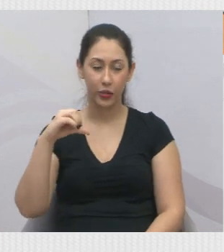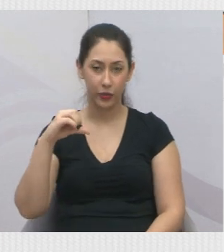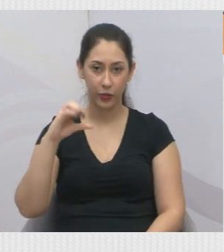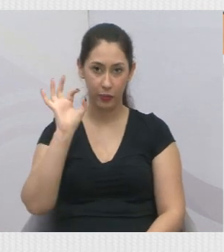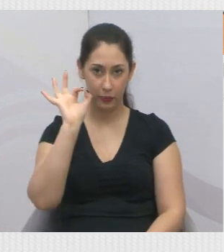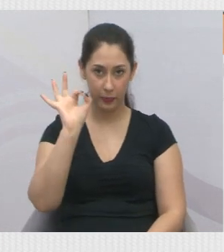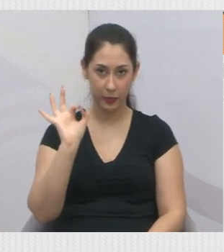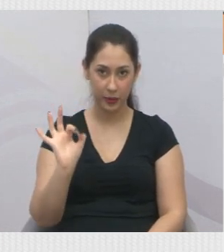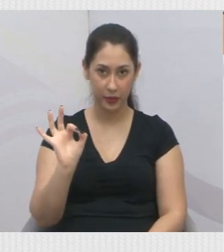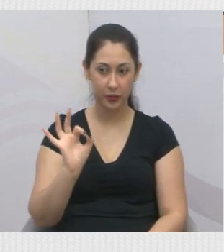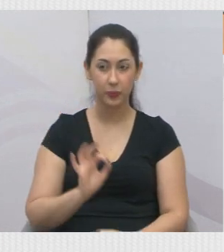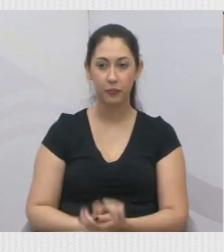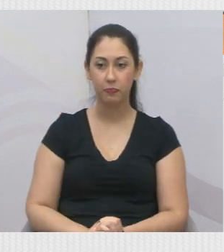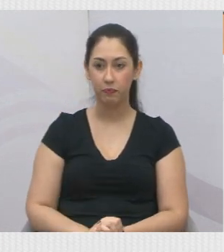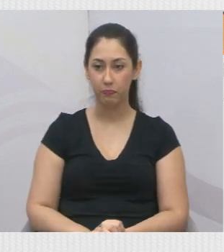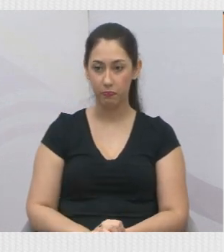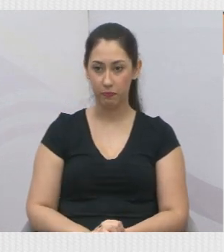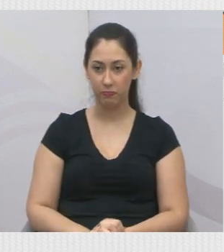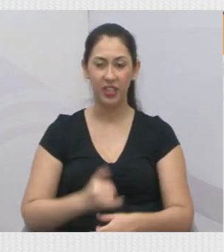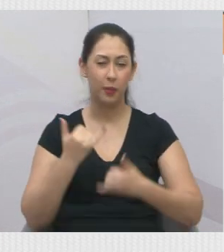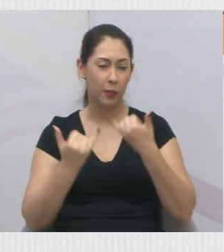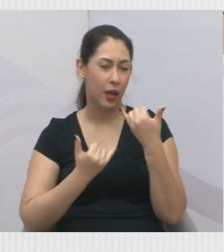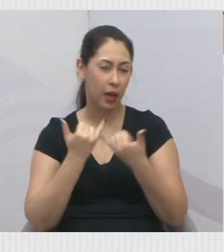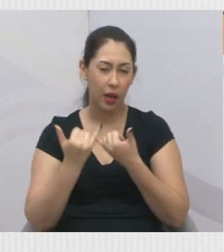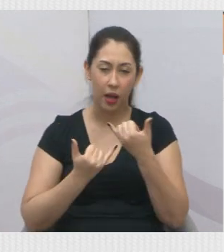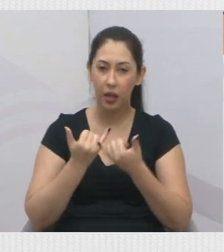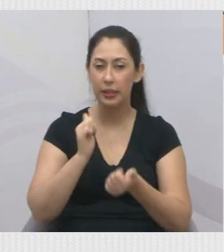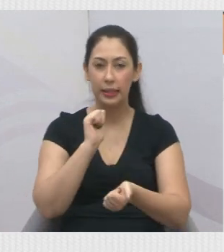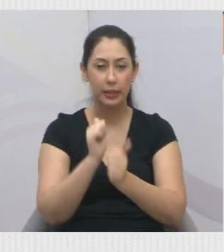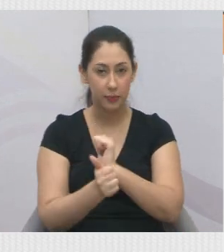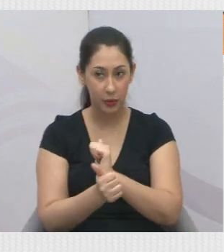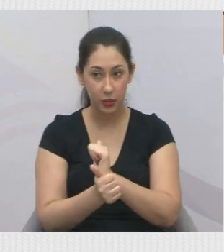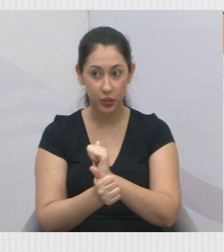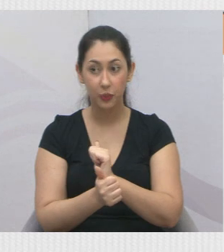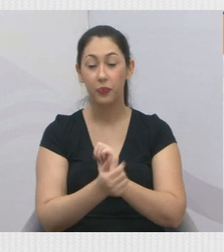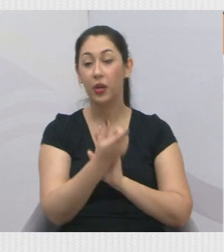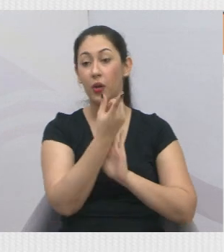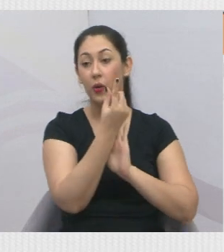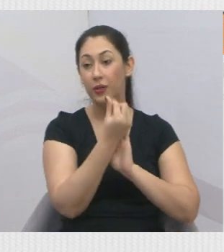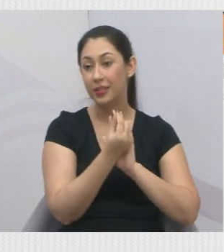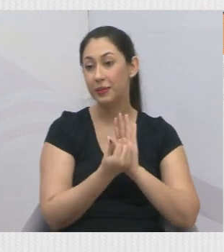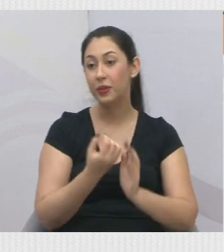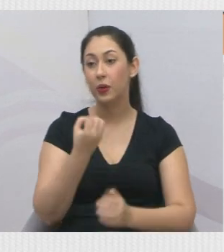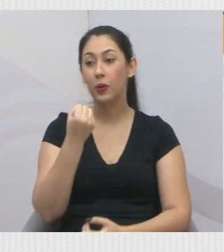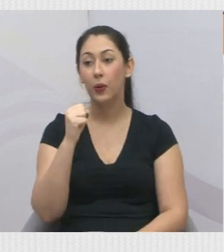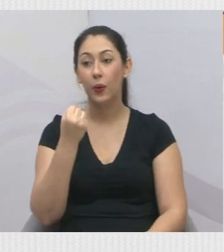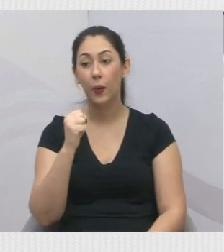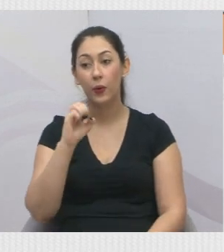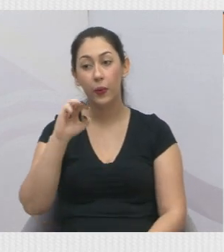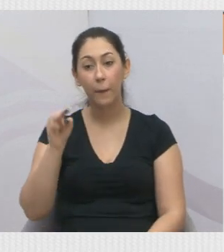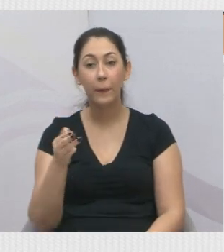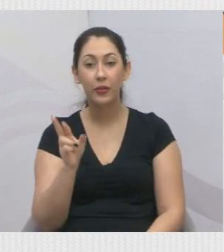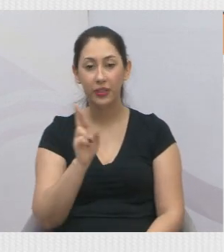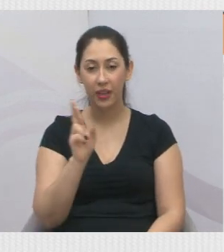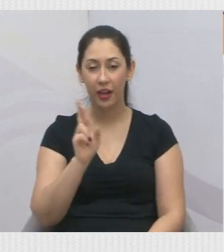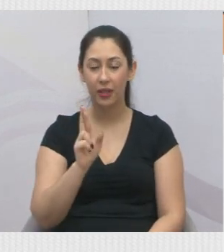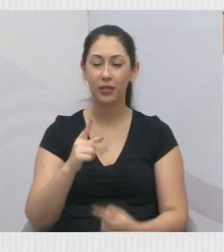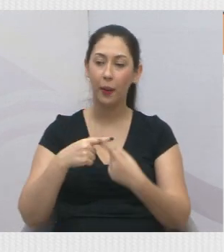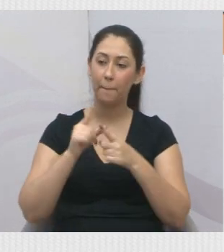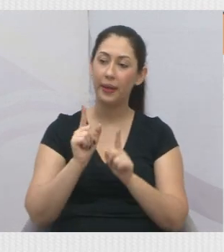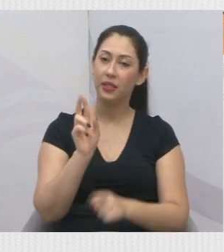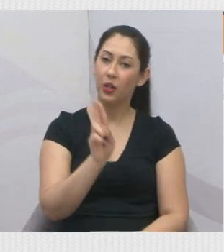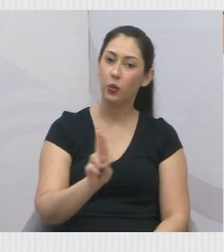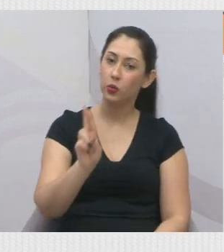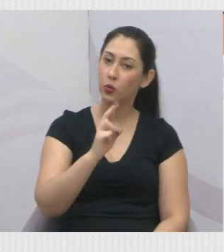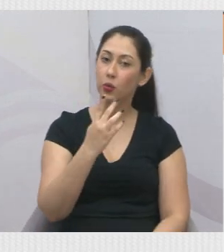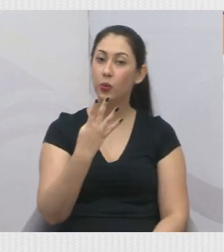89%. Desporto e Lazer, Secretaria de Esportes, meta orçada de 8.153, gastos